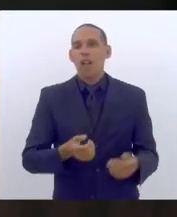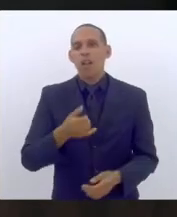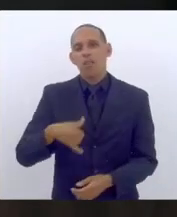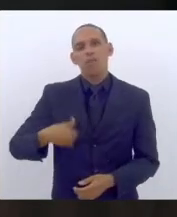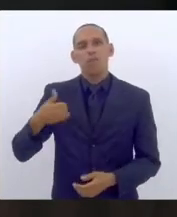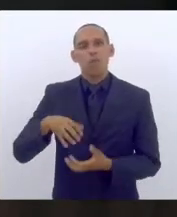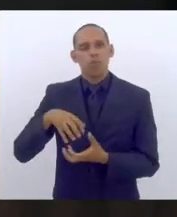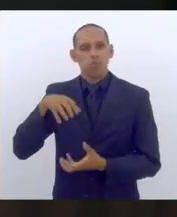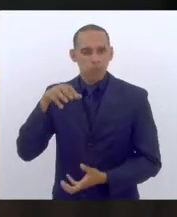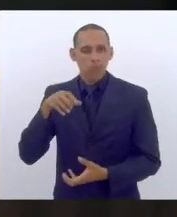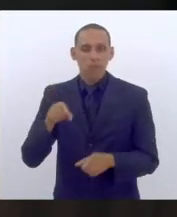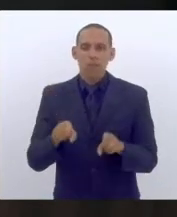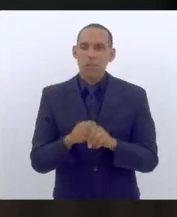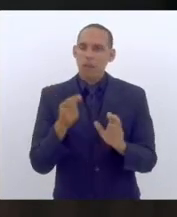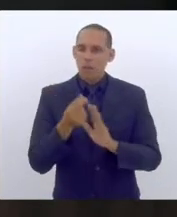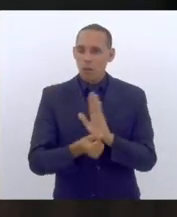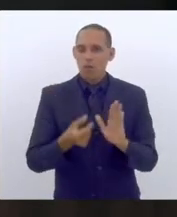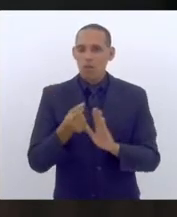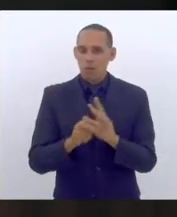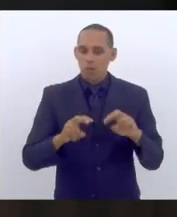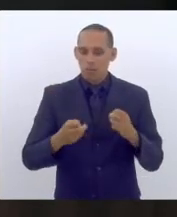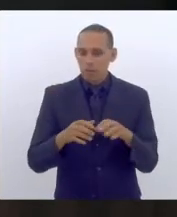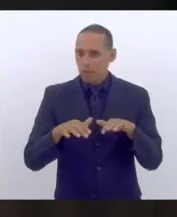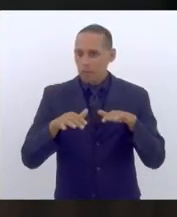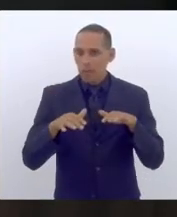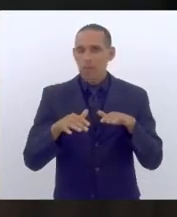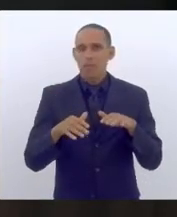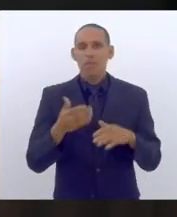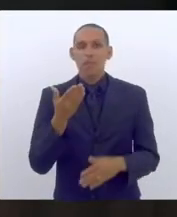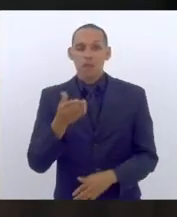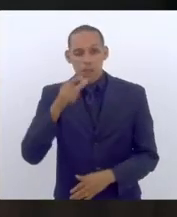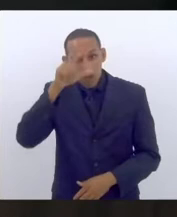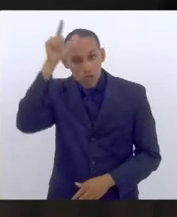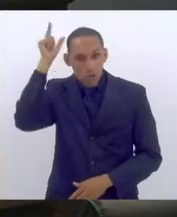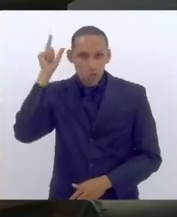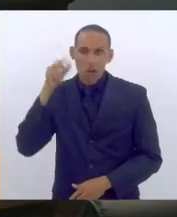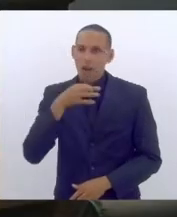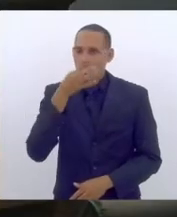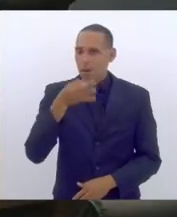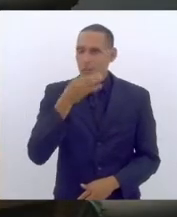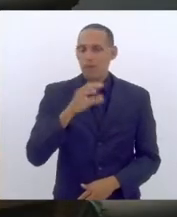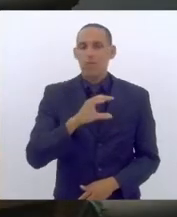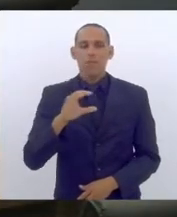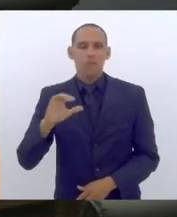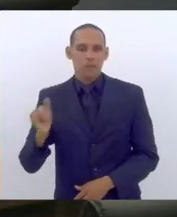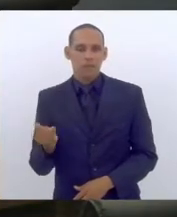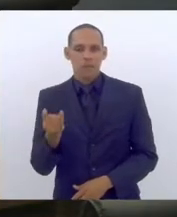as emendas de plenário para emitir parecer pela comissão de Constituição Justiça deputado Luís Paulo